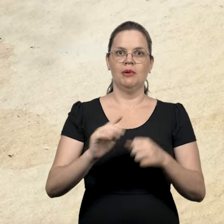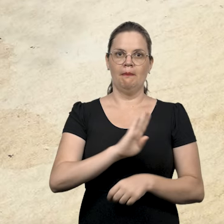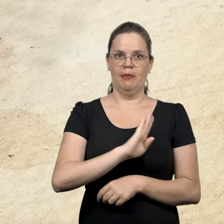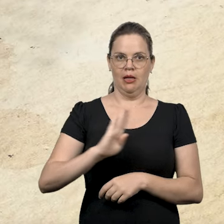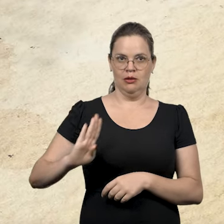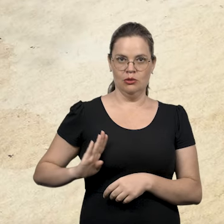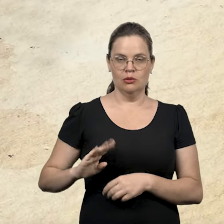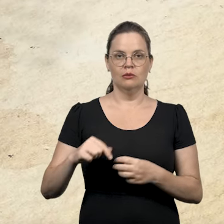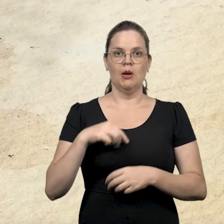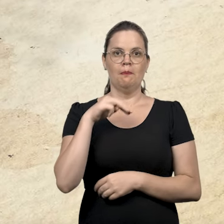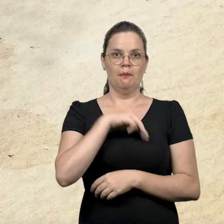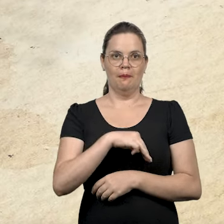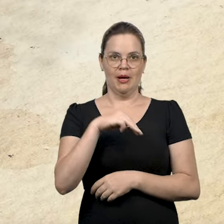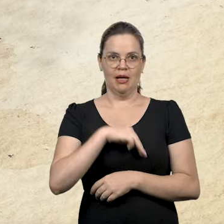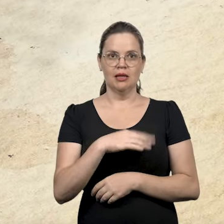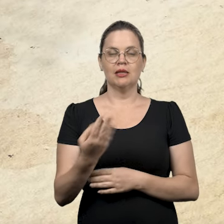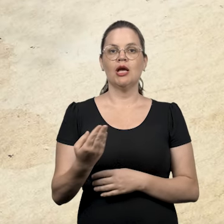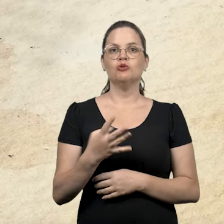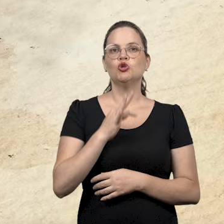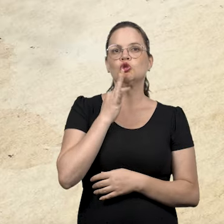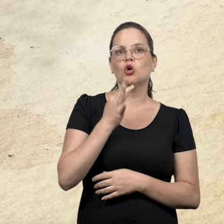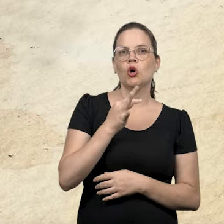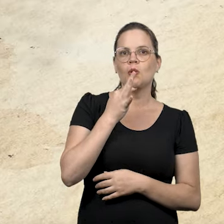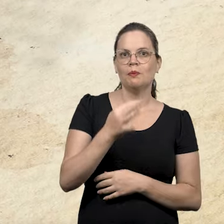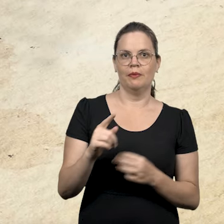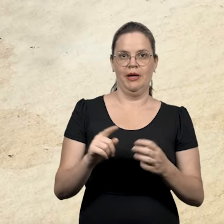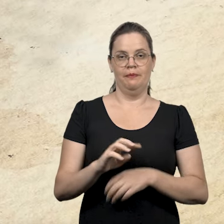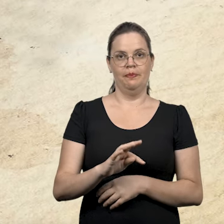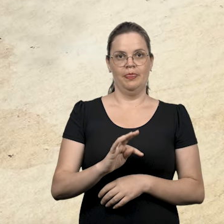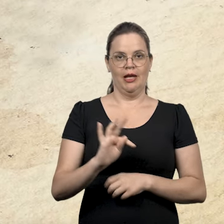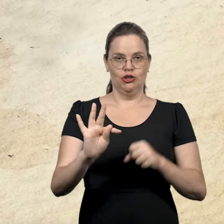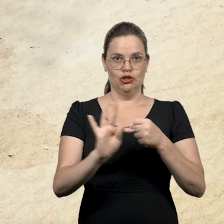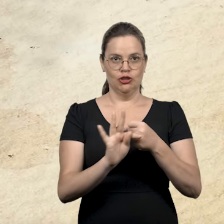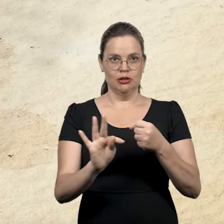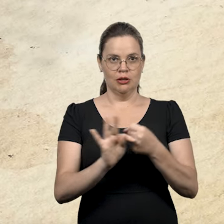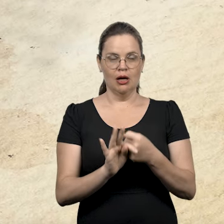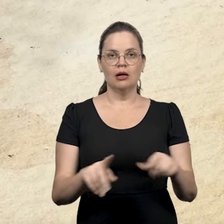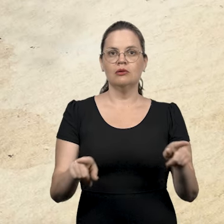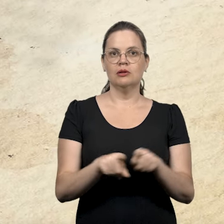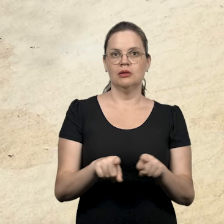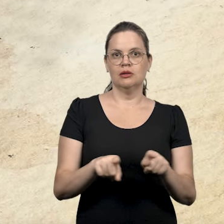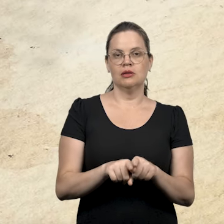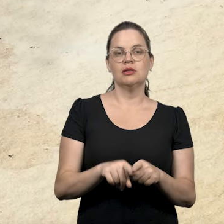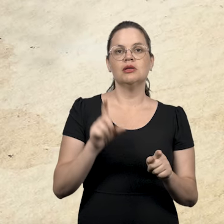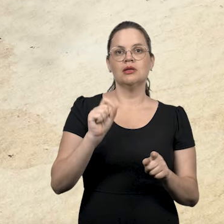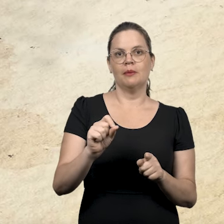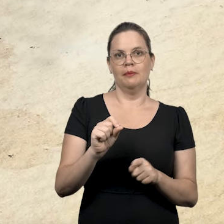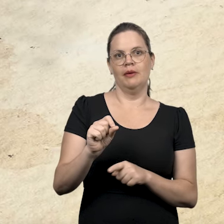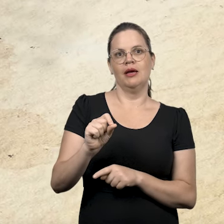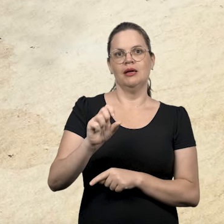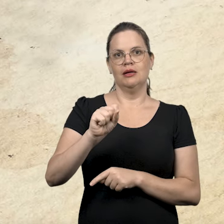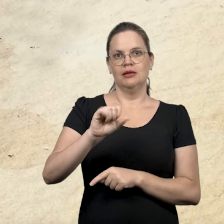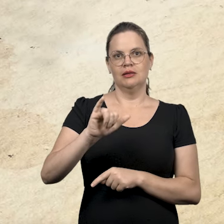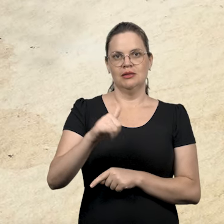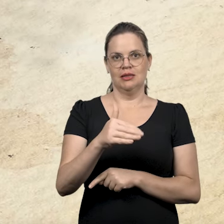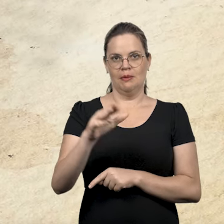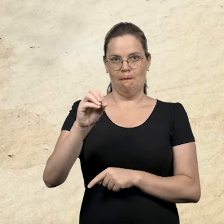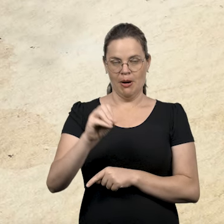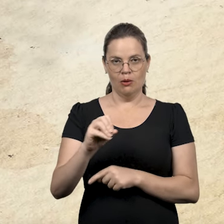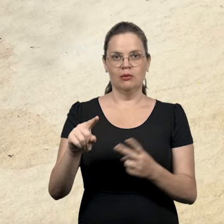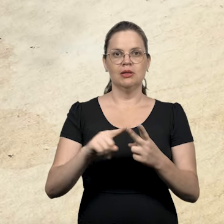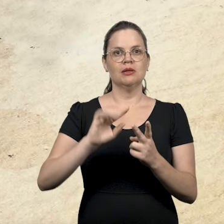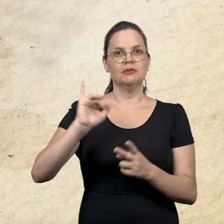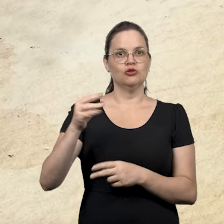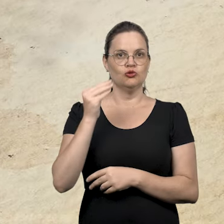Tomé, Tiago, filho de Alfeu, Tadeu, Simão, o cananeu, e Judas Iscariotes, o